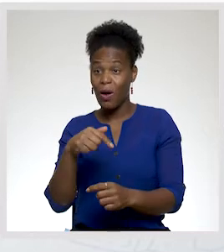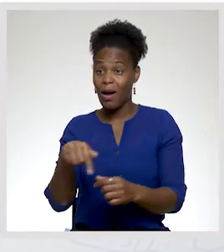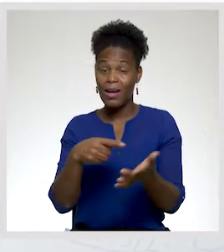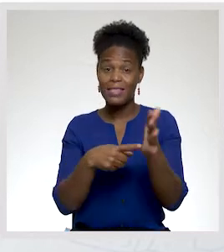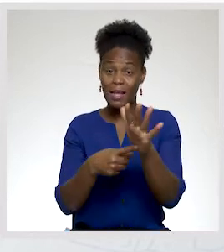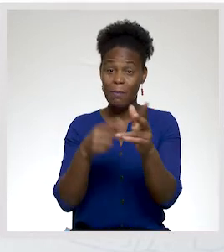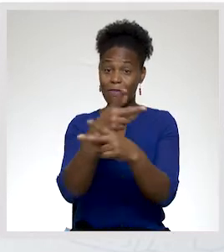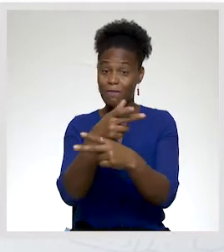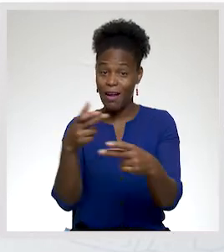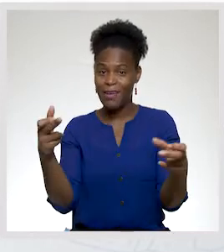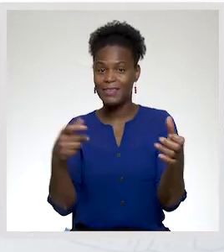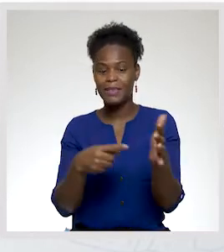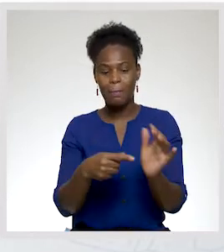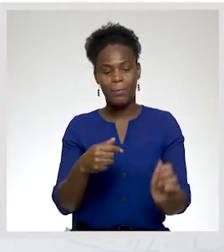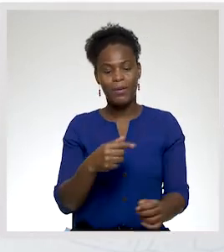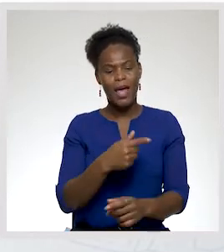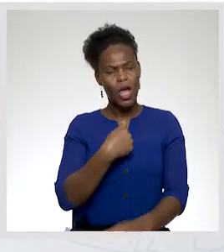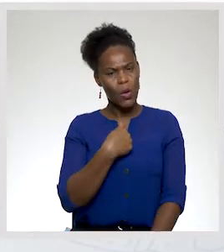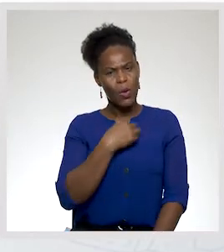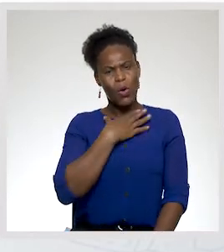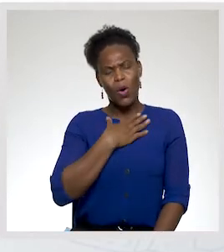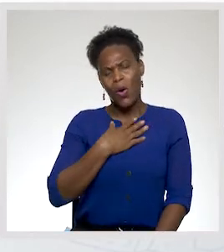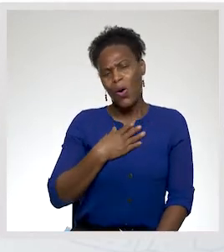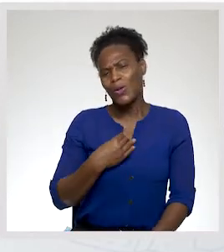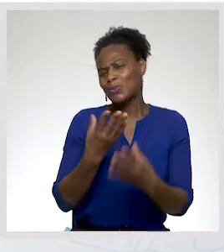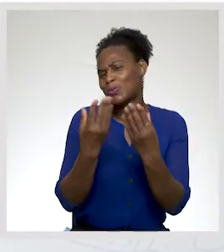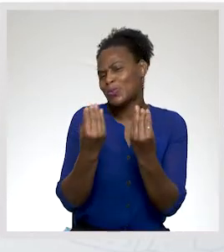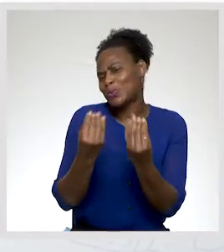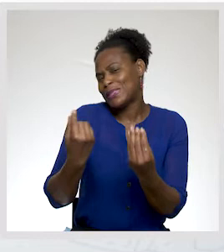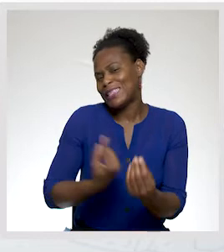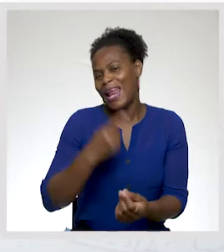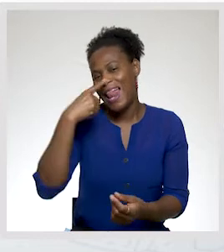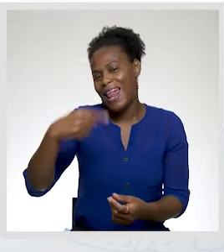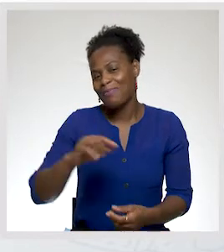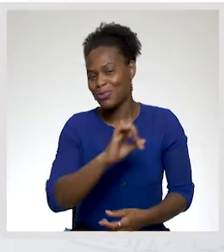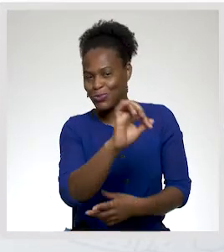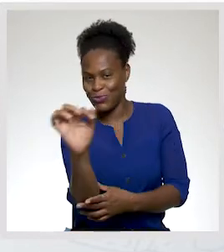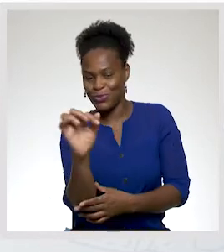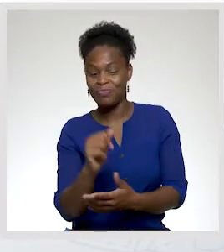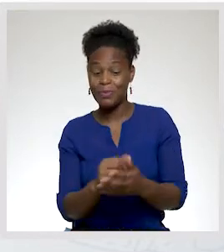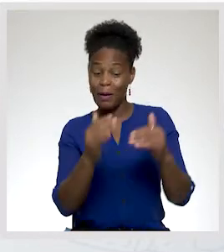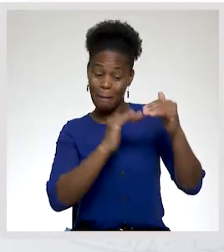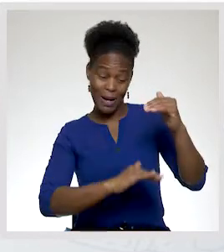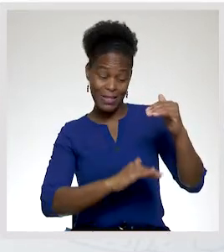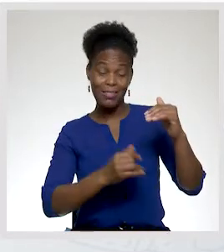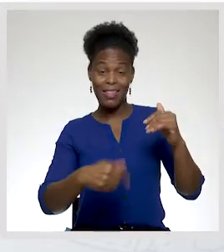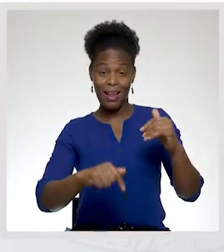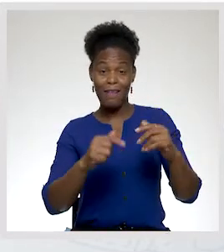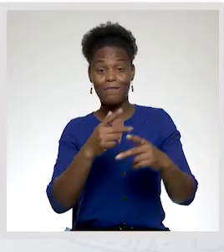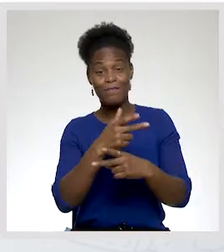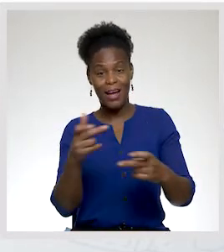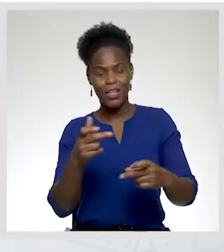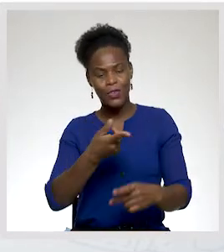gosto muito de ser o teu lápis. E embaixo temos mais uma frase.